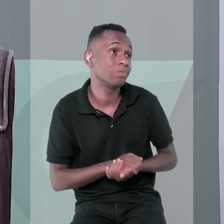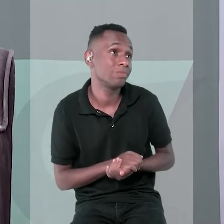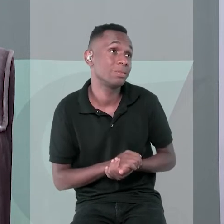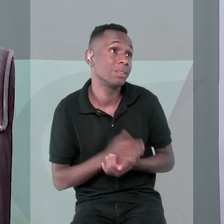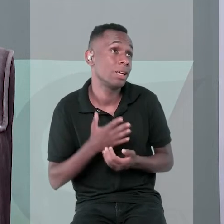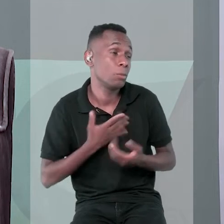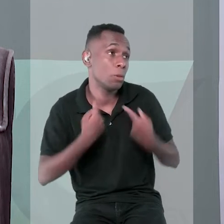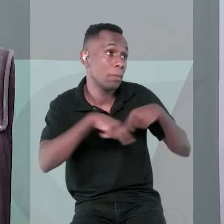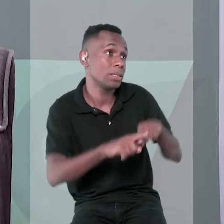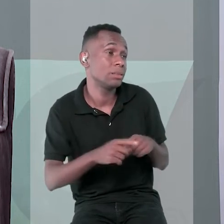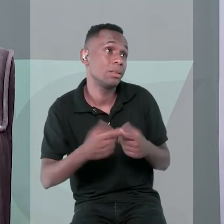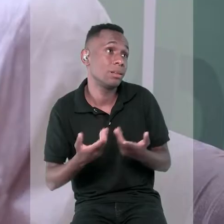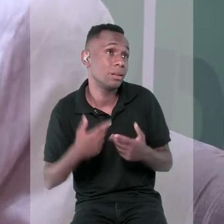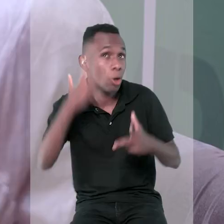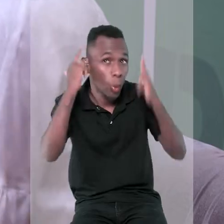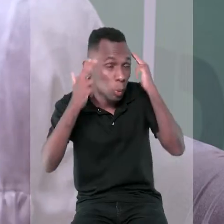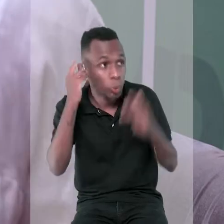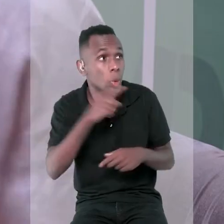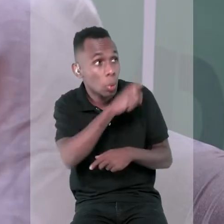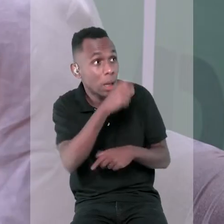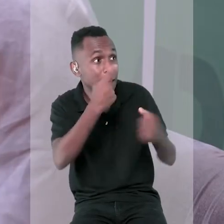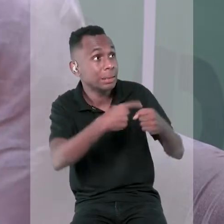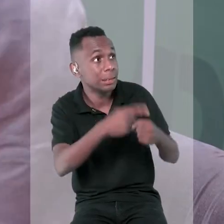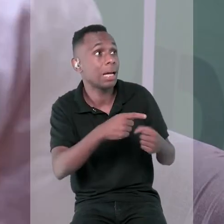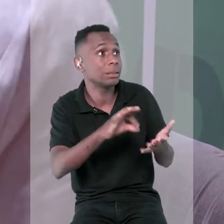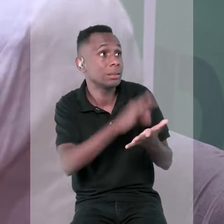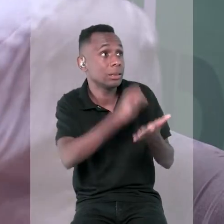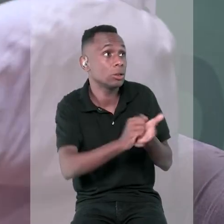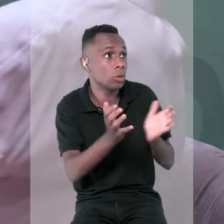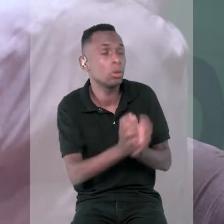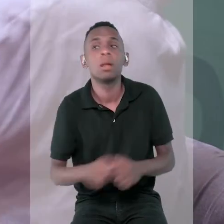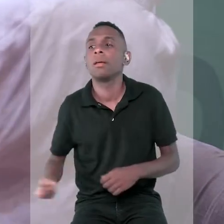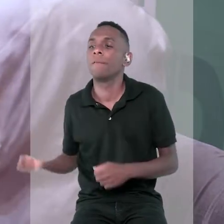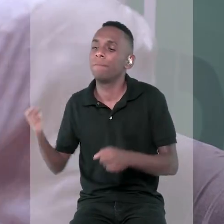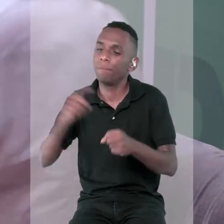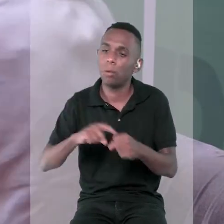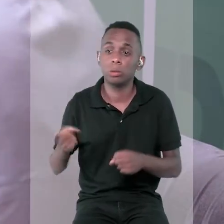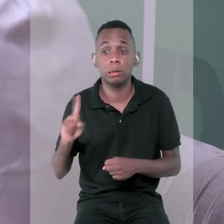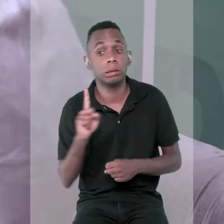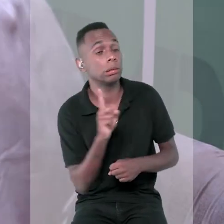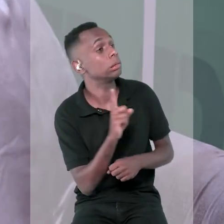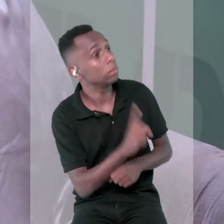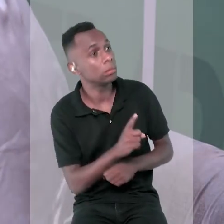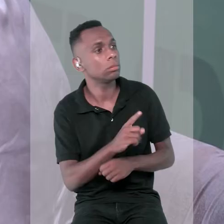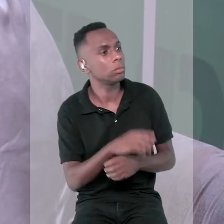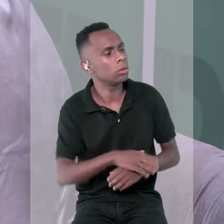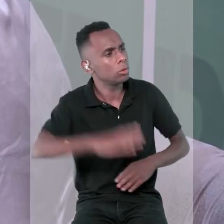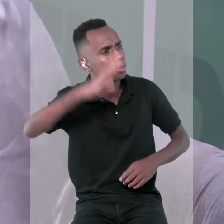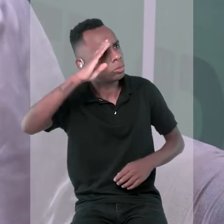prestei uma roupa, cortou o cabelo, ela está lá em Cachoeira. O que é isso? Aí ele volta, correndo, chega lá para o